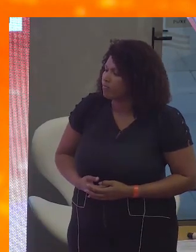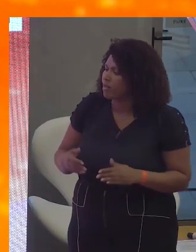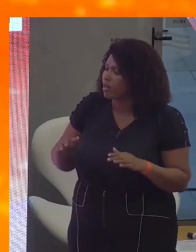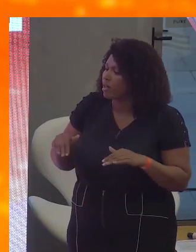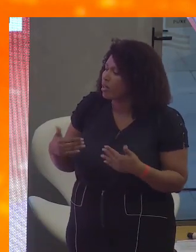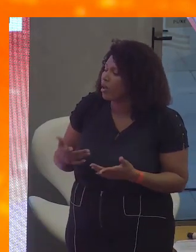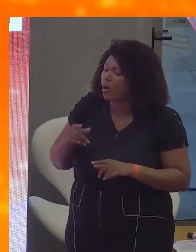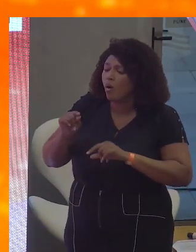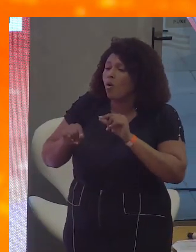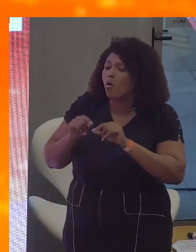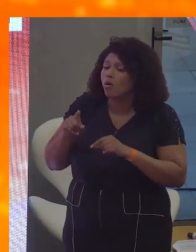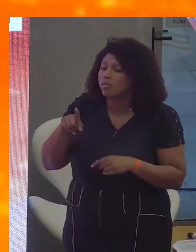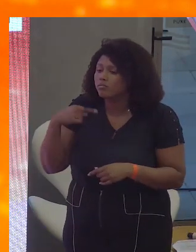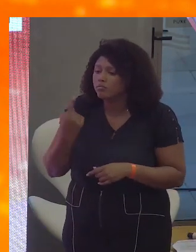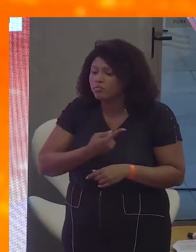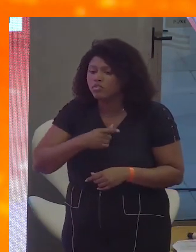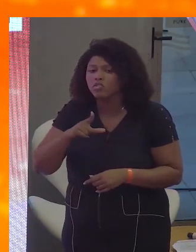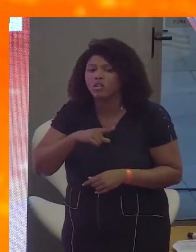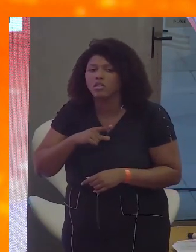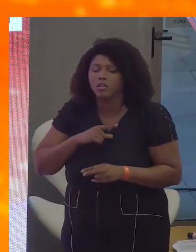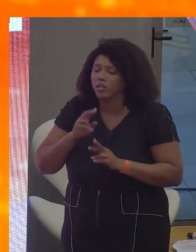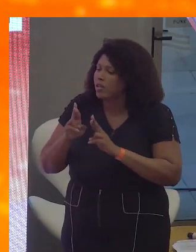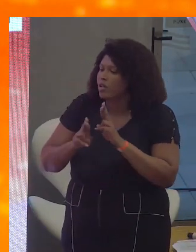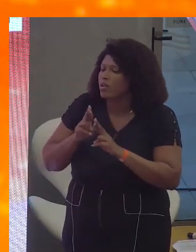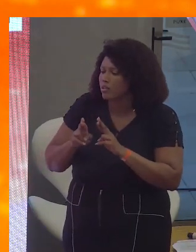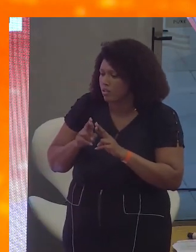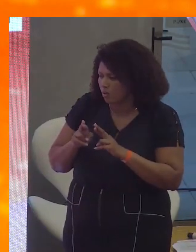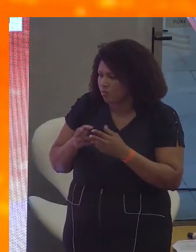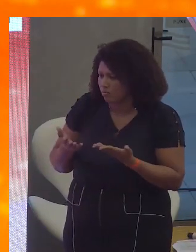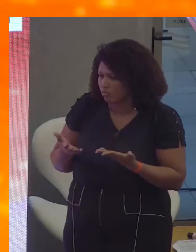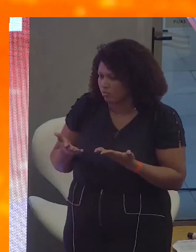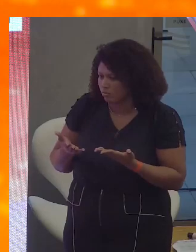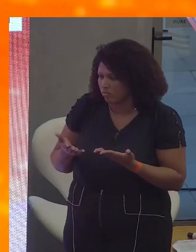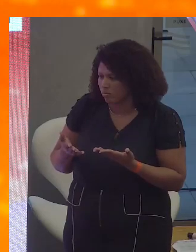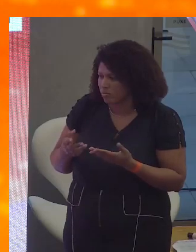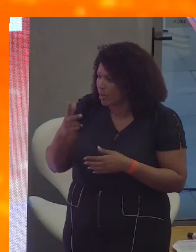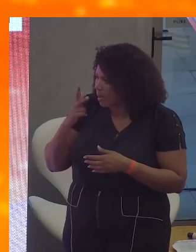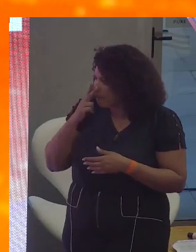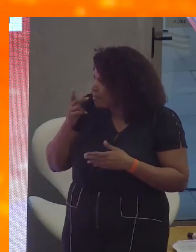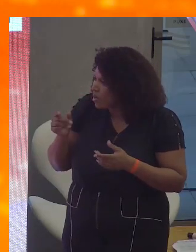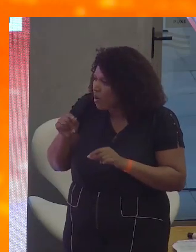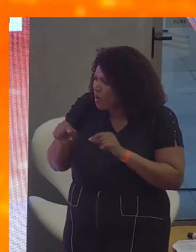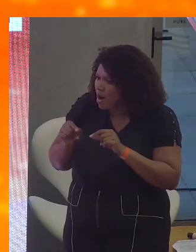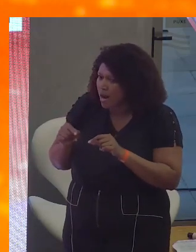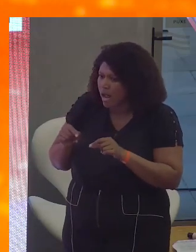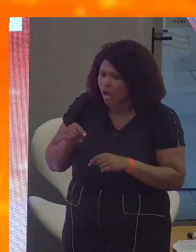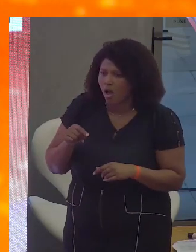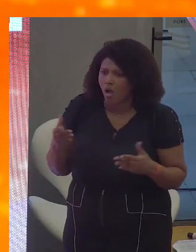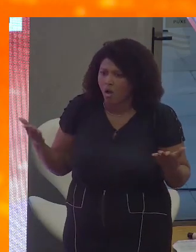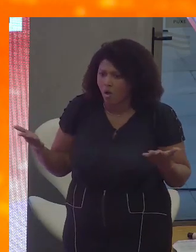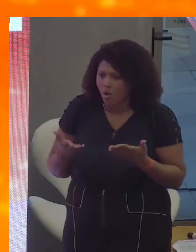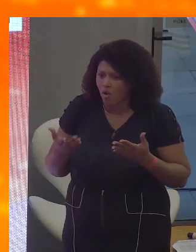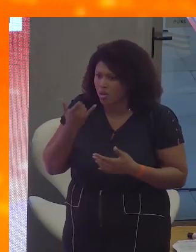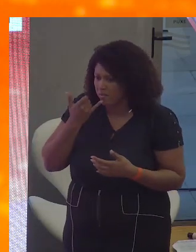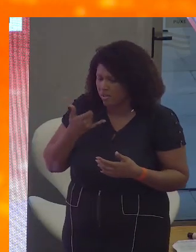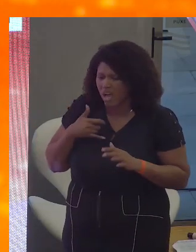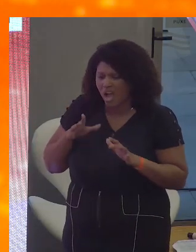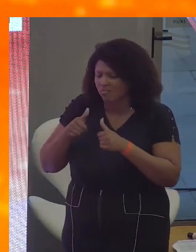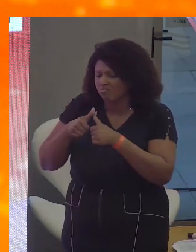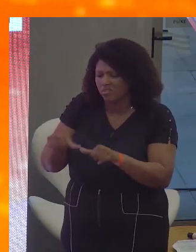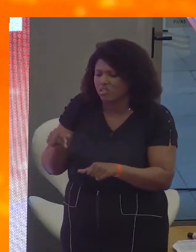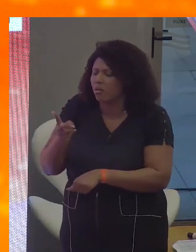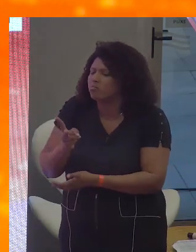gente tem com relação a essa profusão? Me disseram hoje, deixa como está, mas vamos